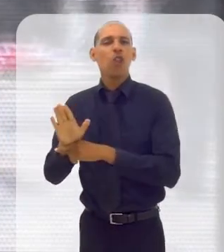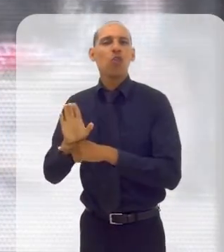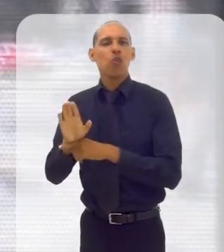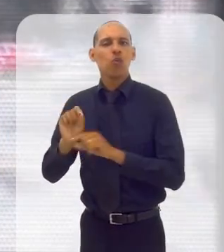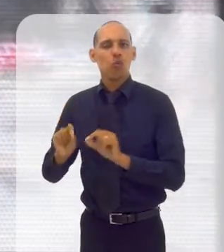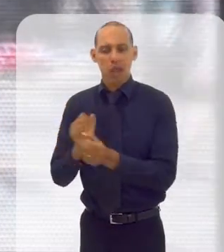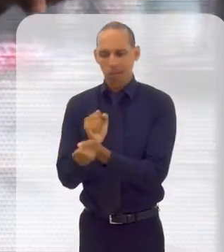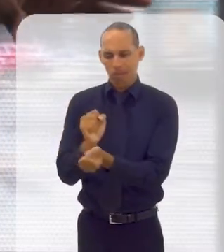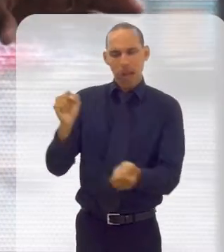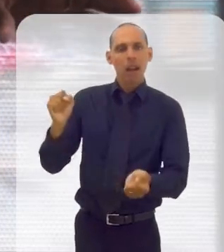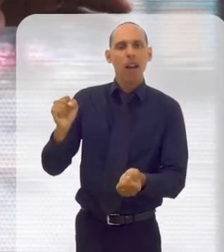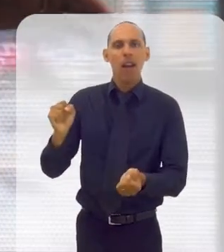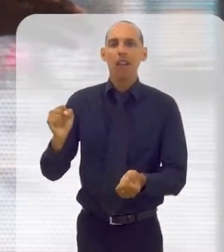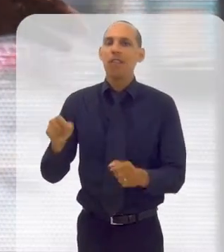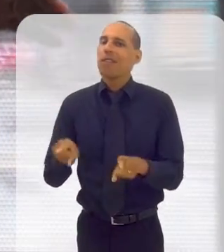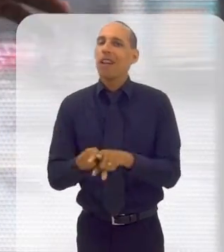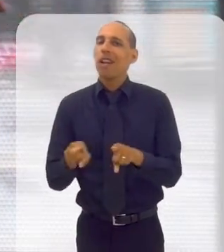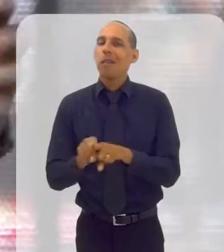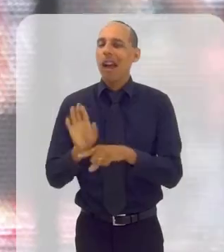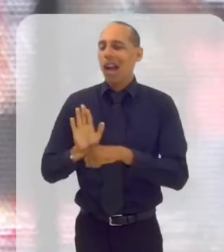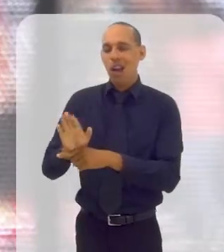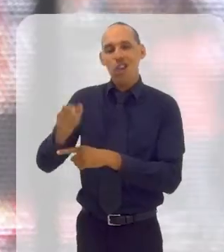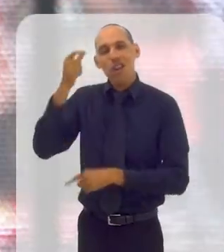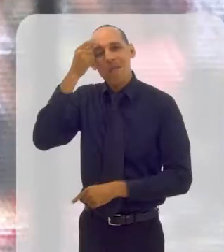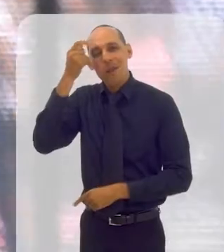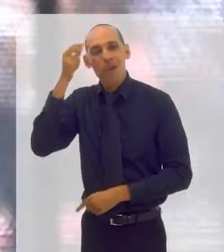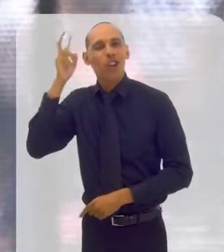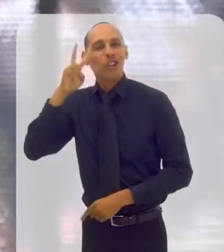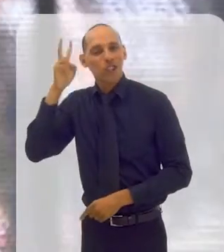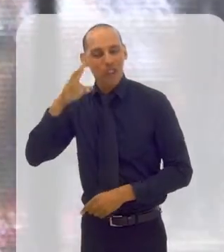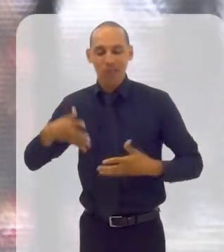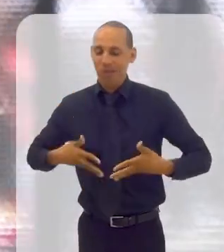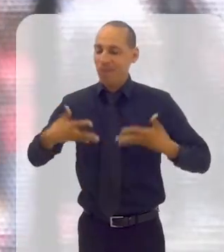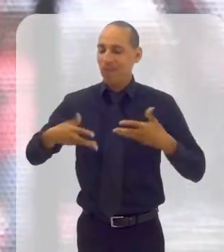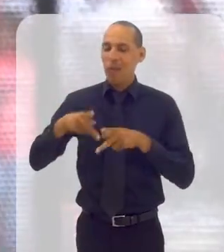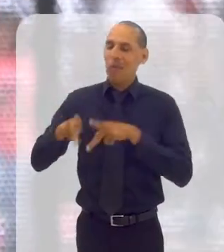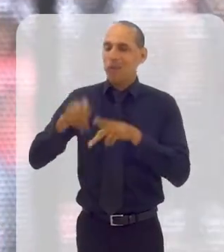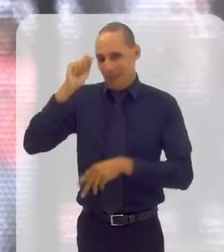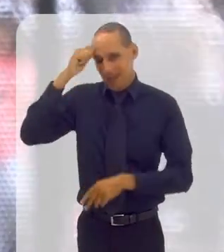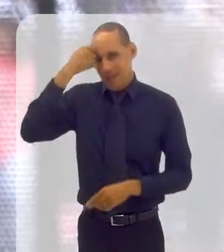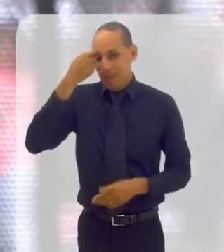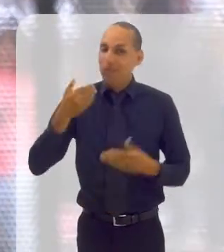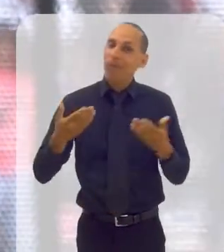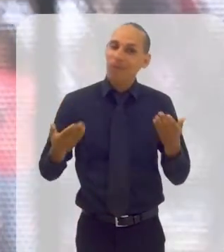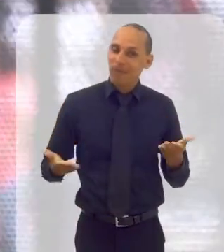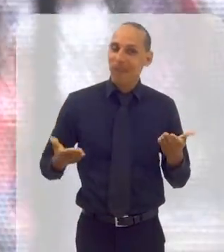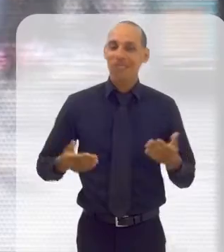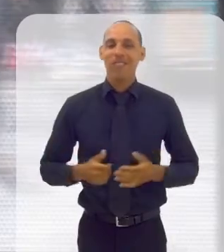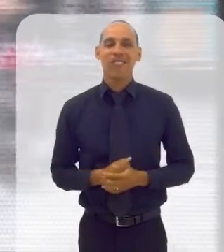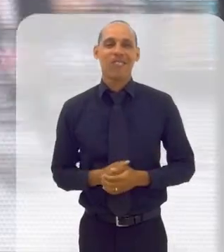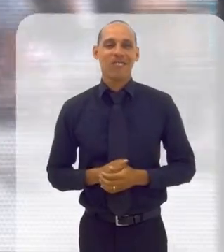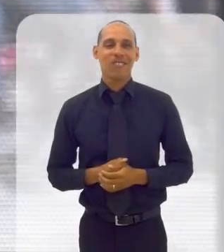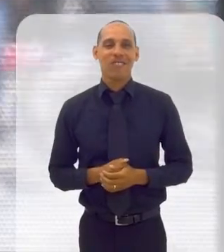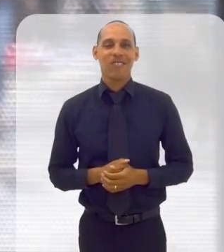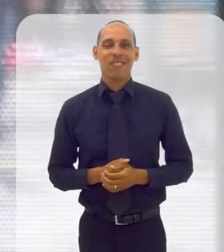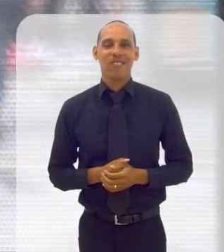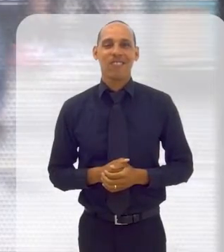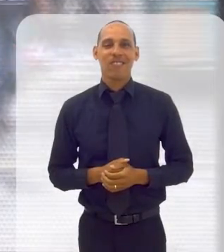que luta pela abolição da escravidão. Ela luta pela memória, pela história e pela dignidade da população negra. Por